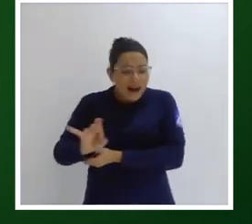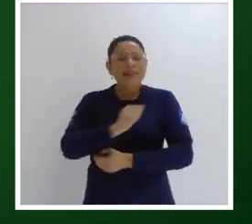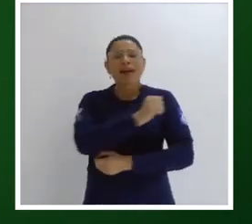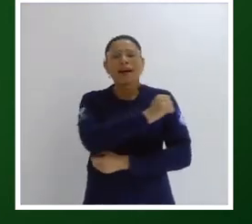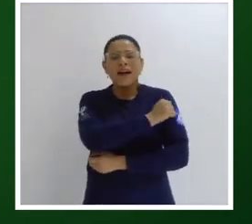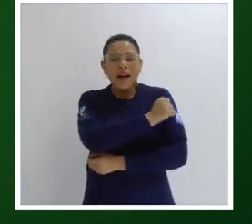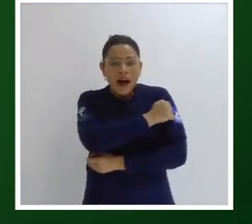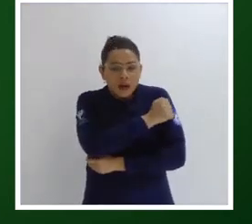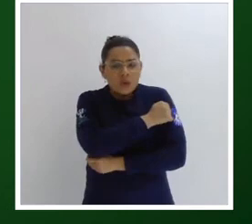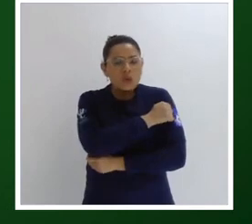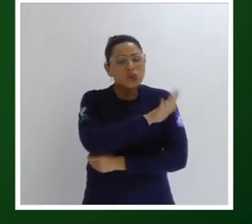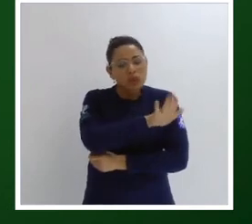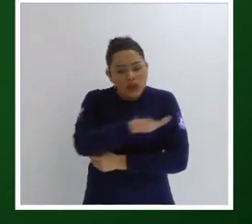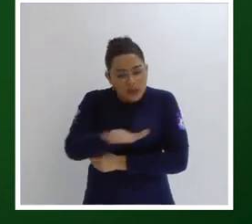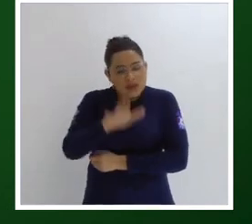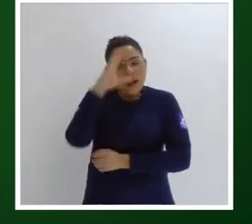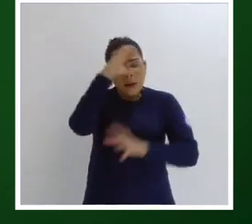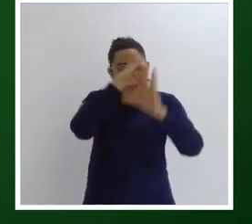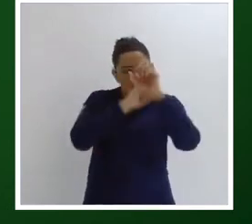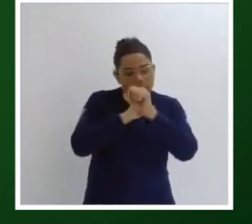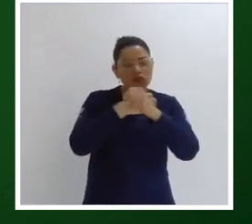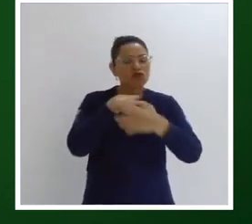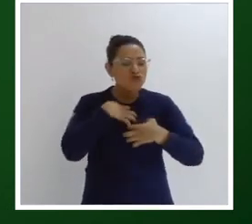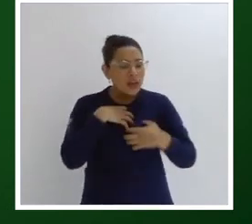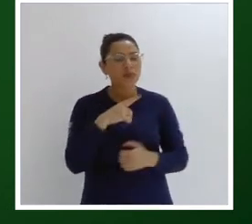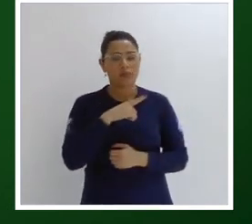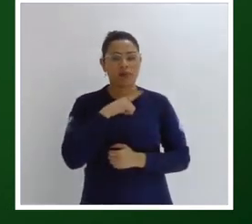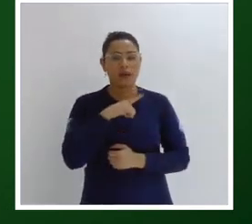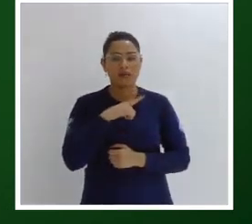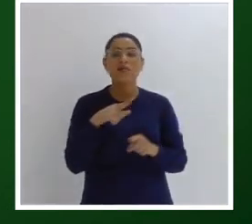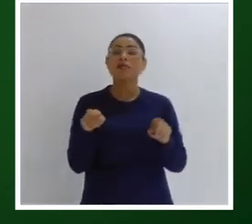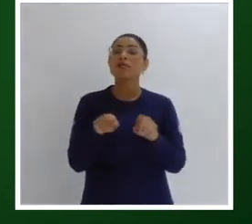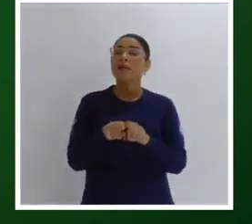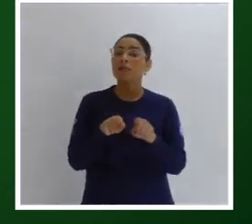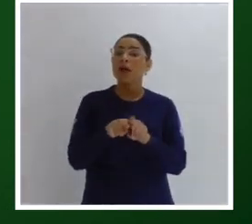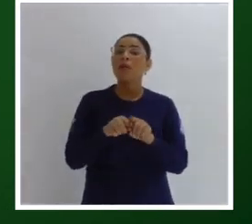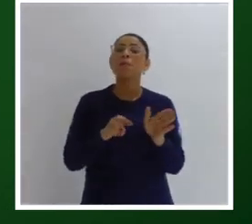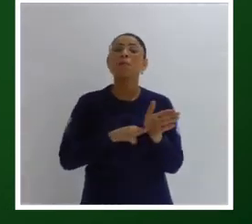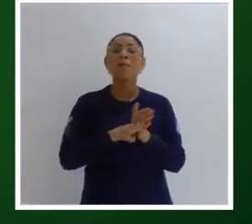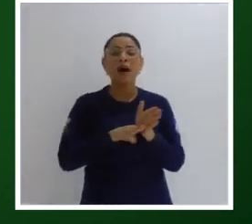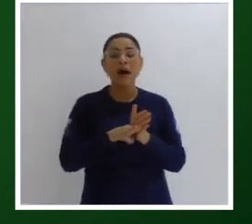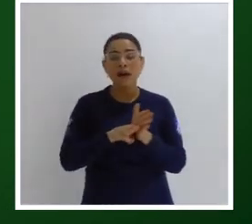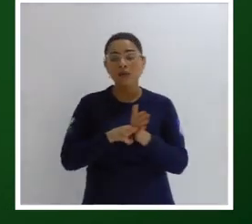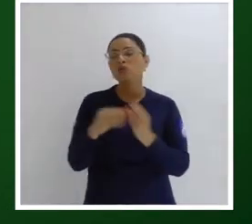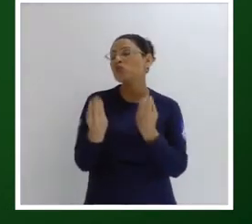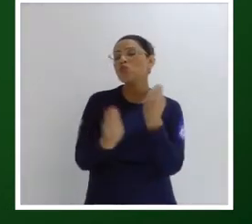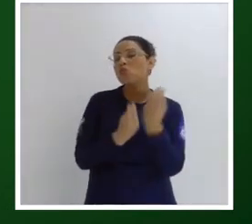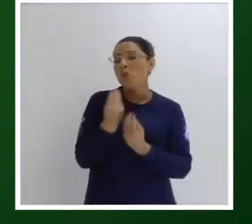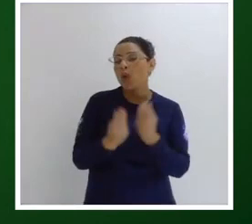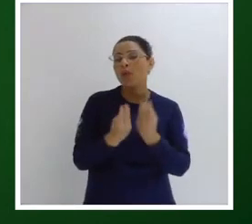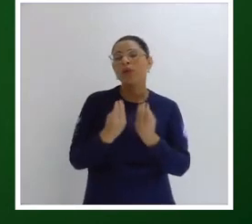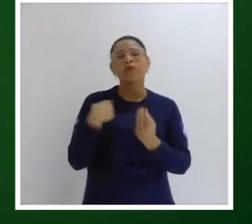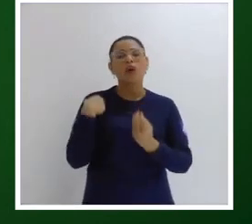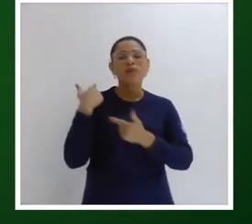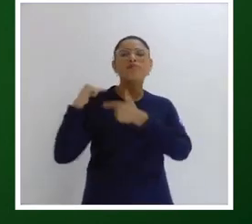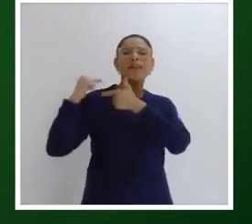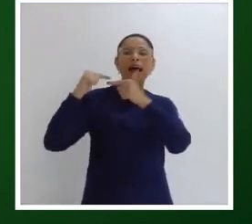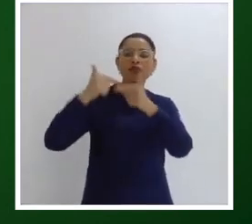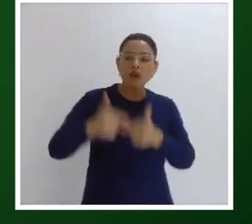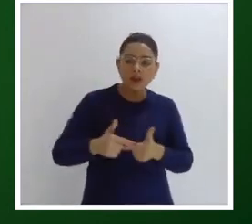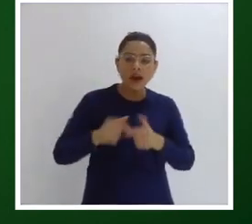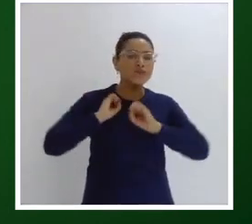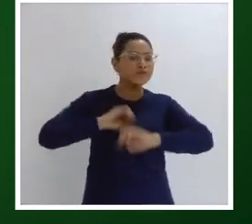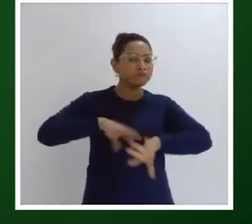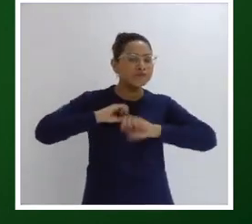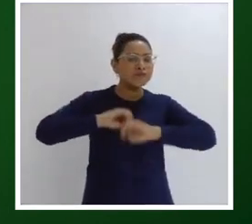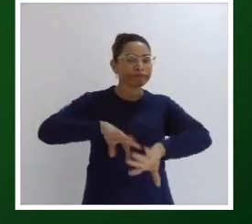do seu jeito e a questão dos métodos né a gente fala e ainda que nós somos formados pelo método tradicional como